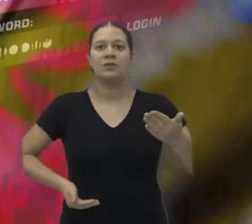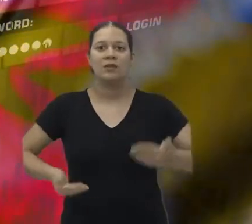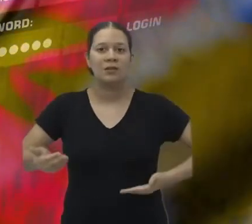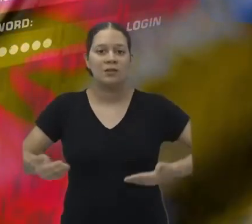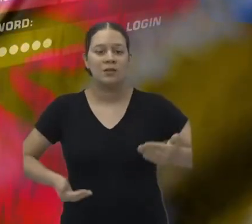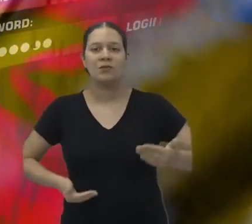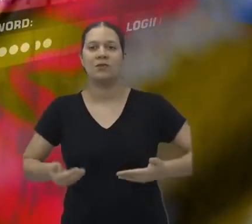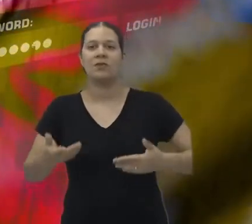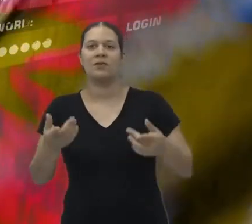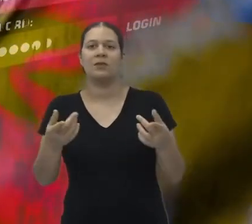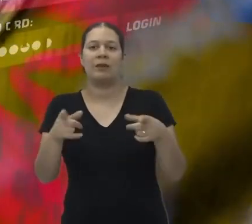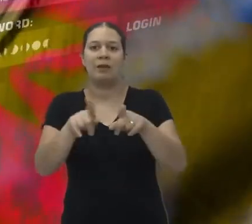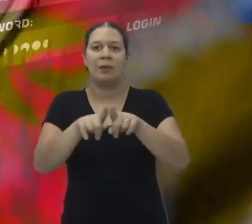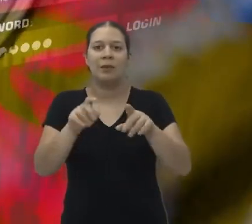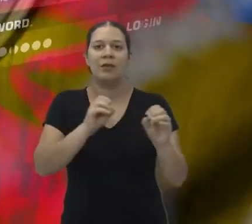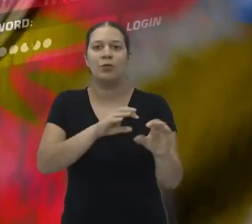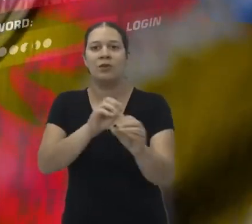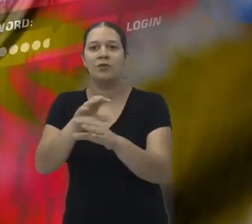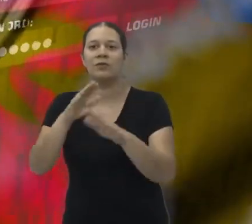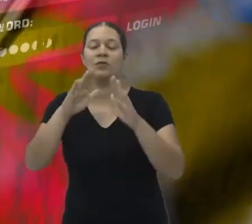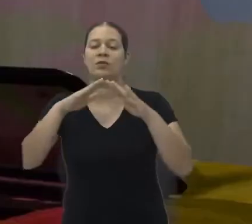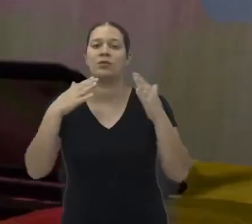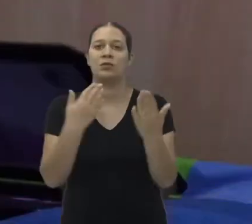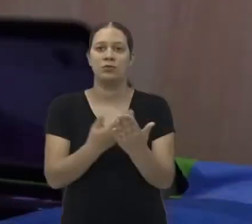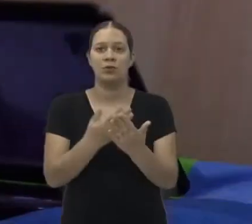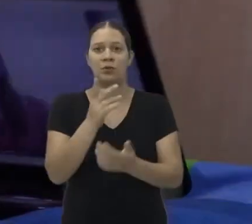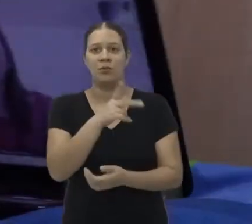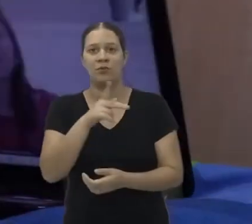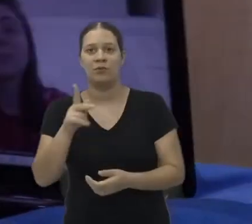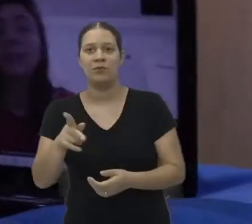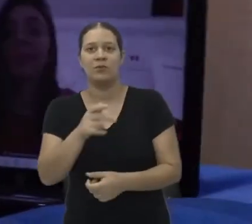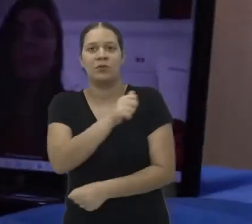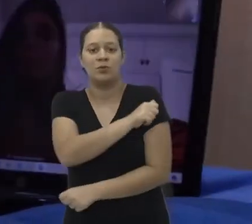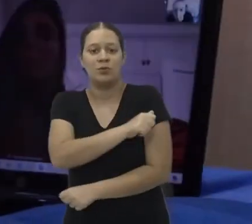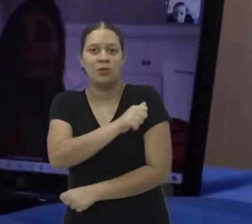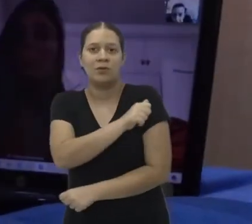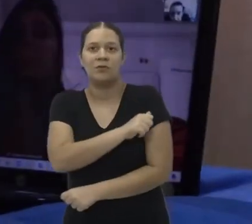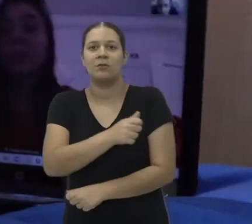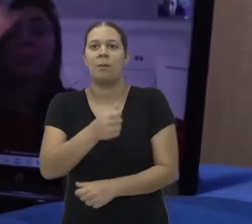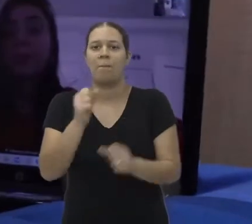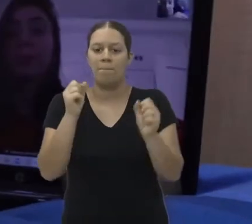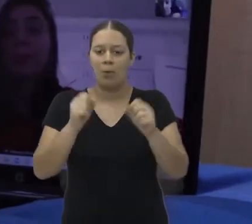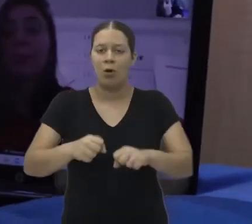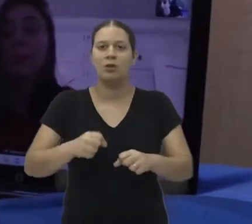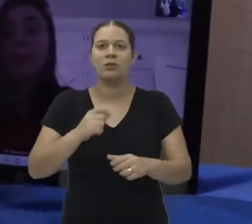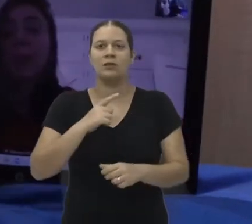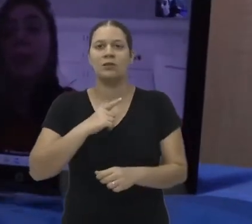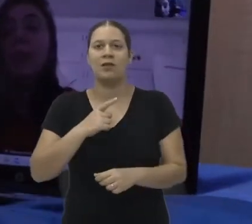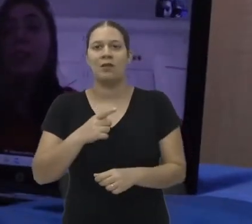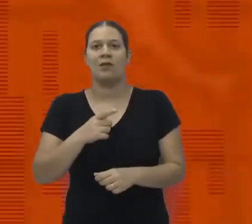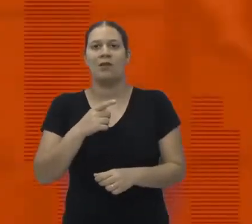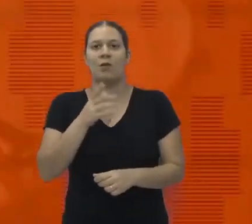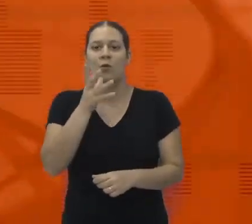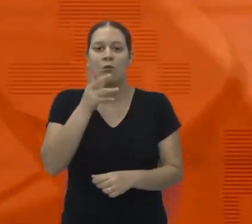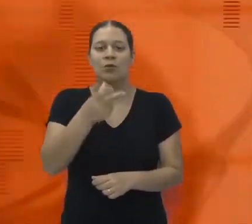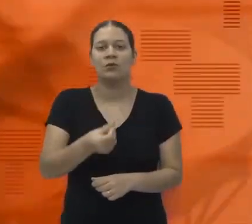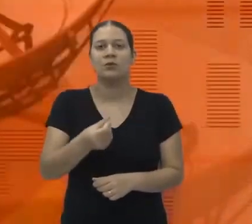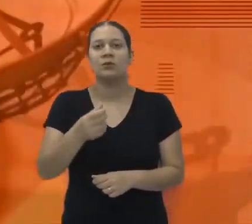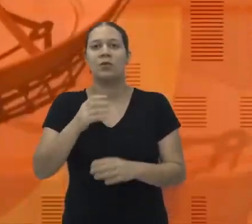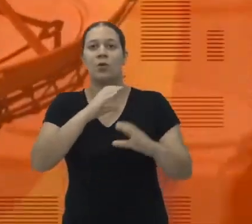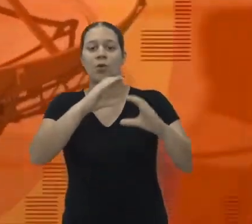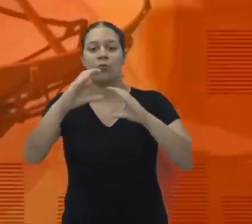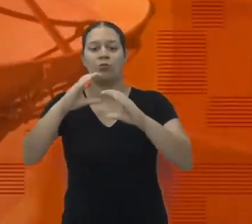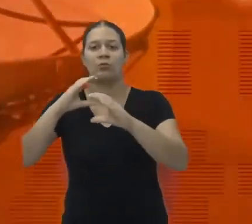empregos, serviços, como também na educação escolar, onde os professores e estudantes podem ter acesso ao conhecimento. Os meios